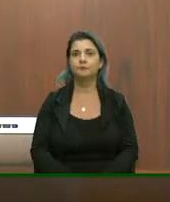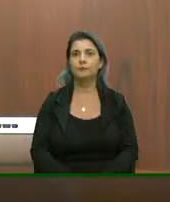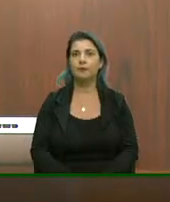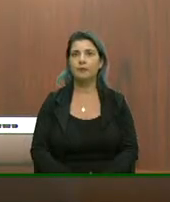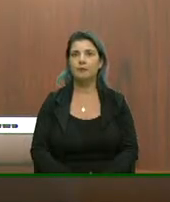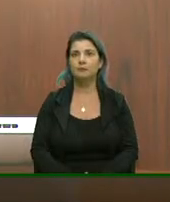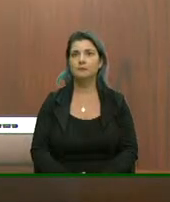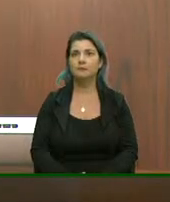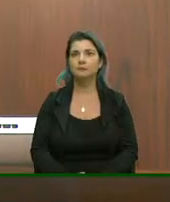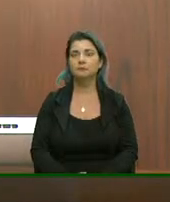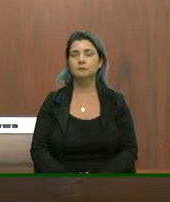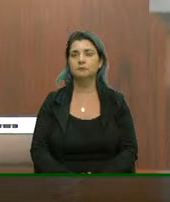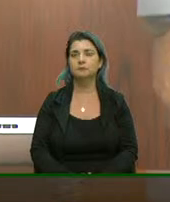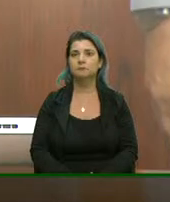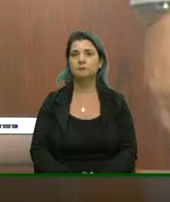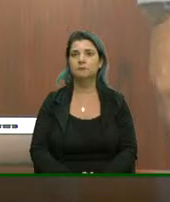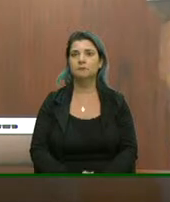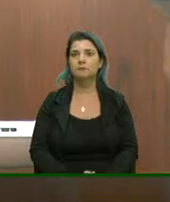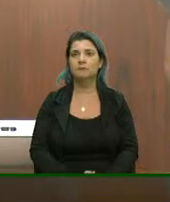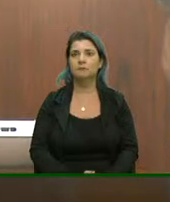Estou aguardando a sua leitura.